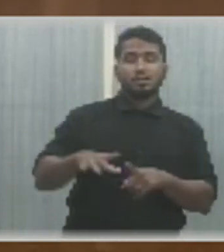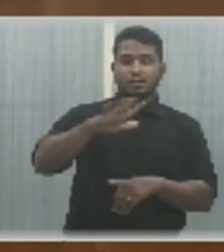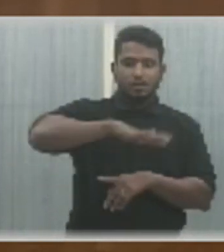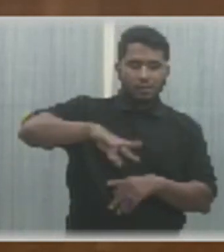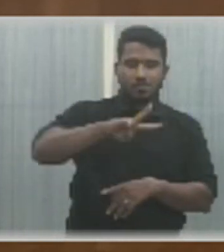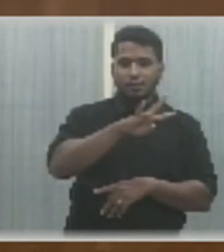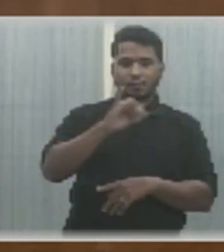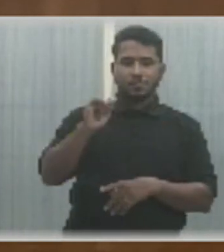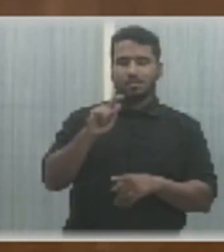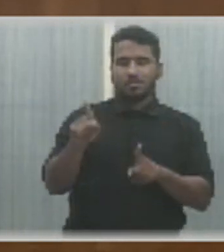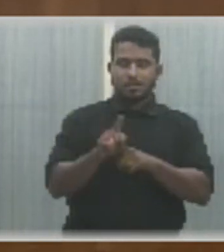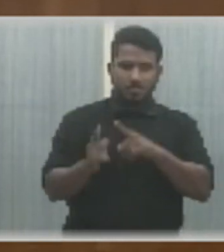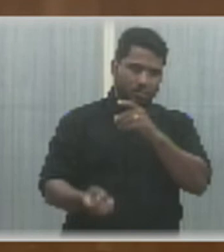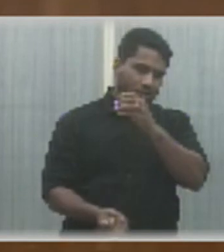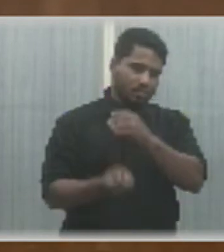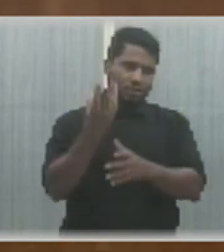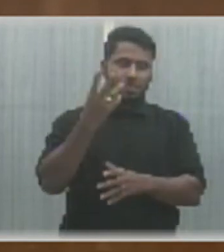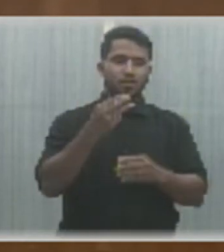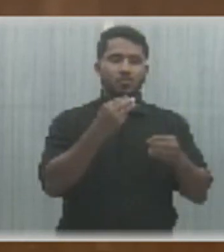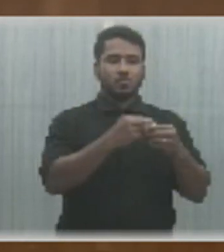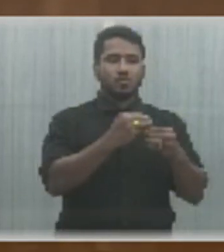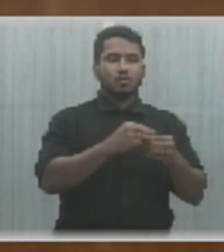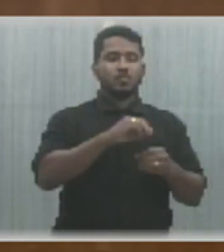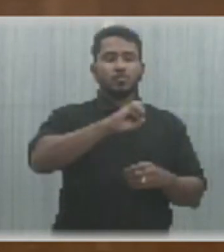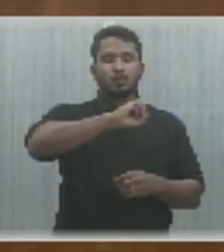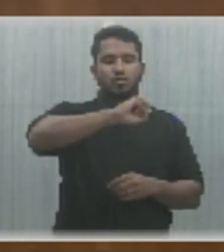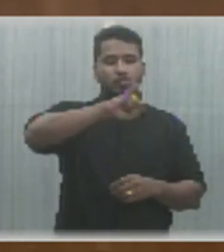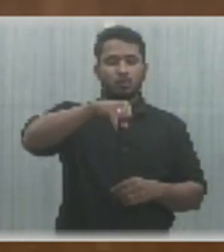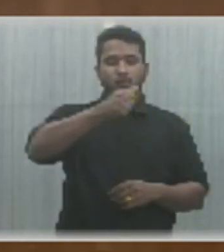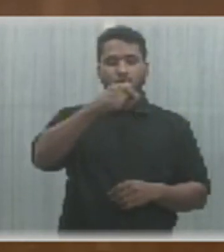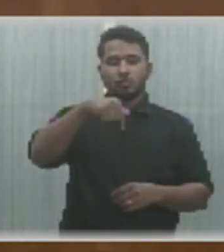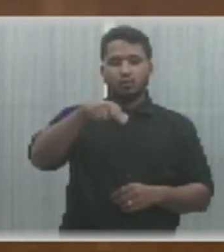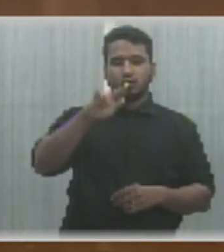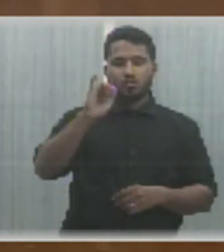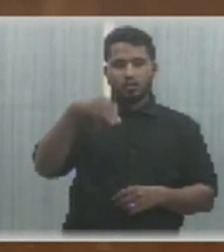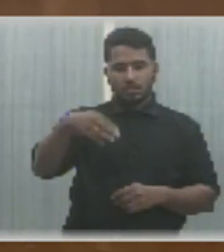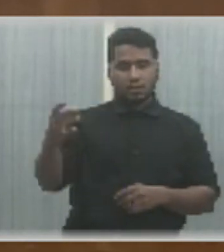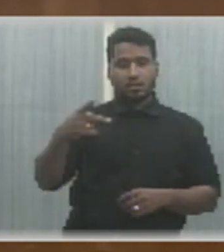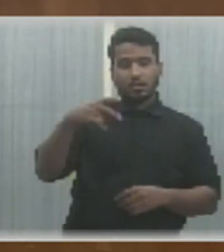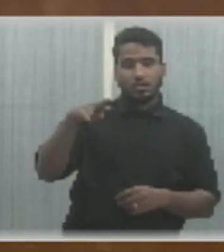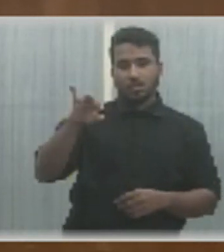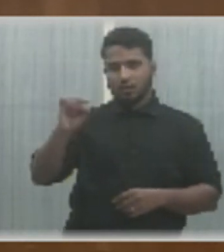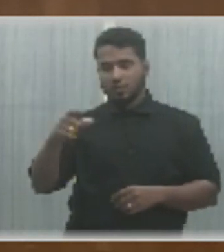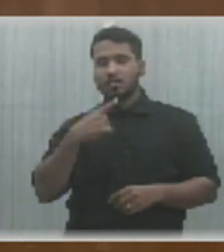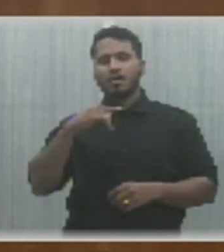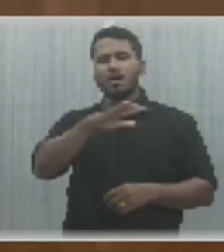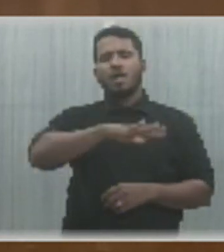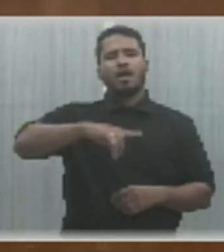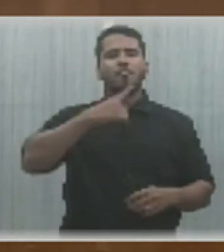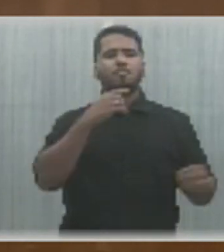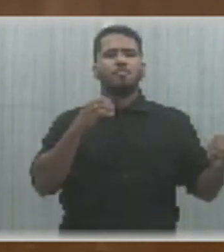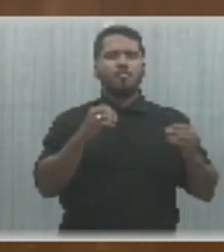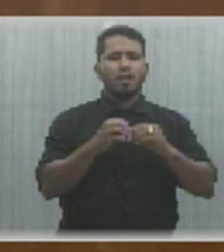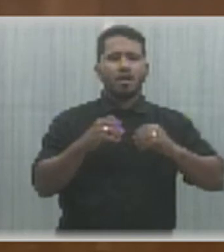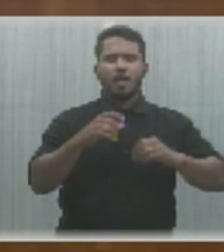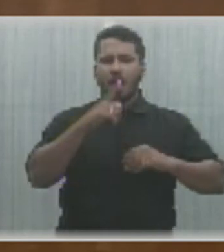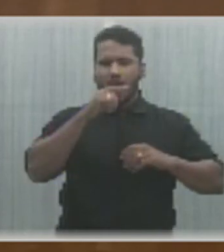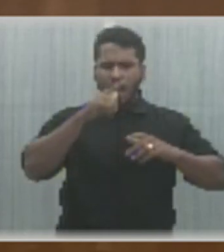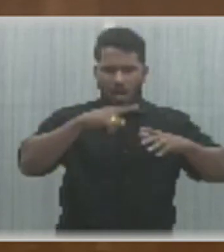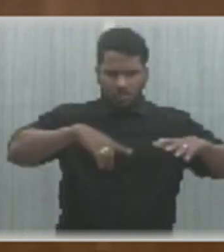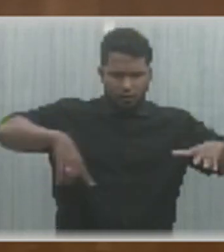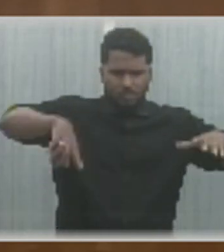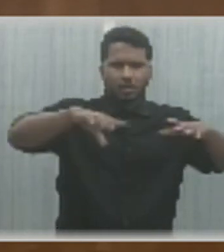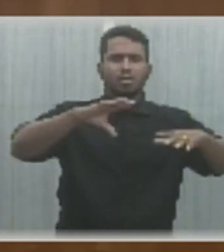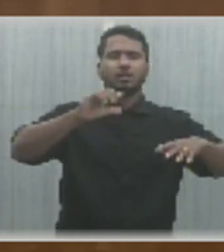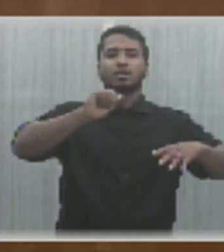que serão criados, o município de Joaquim Pires, ali numa área próxima à Lagoa